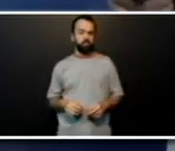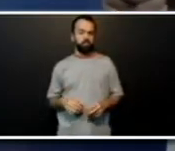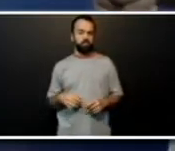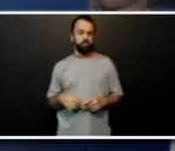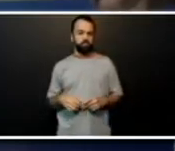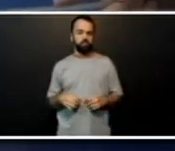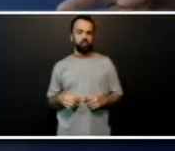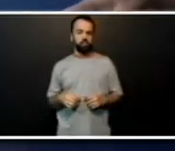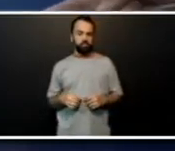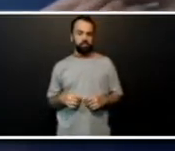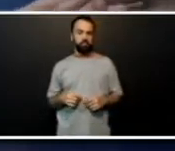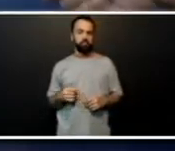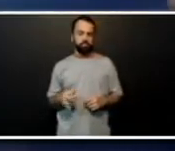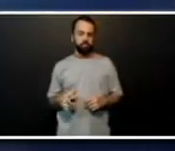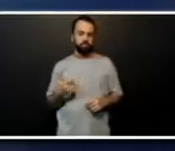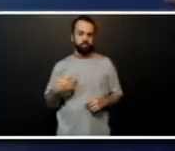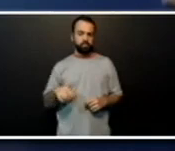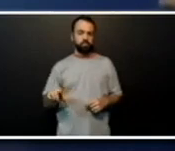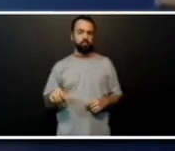Outro ponto importante.